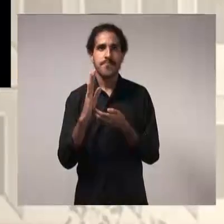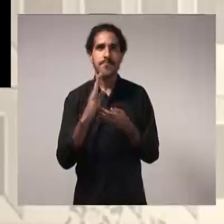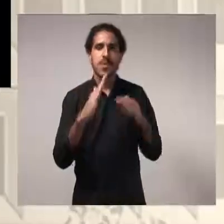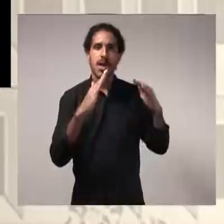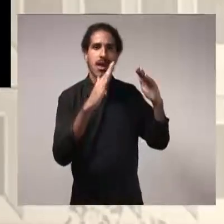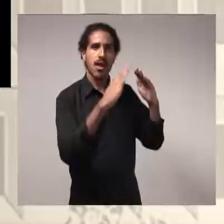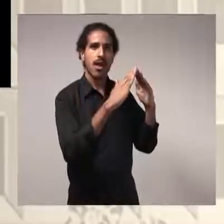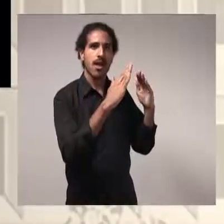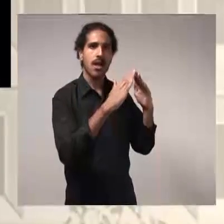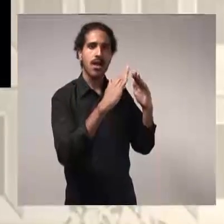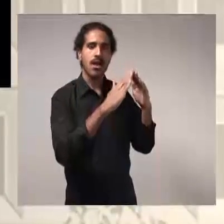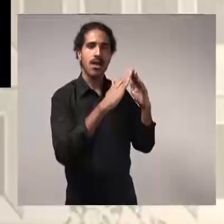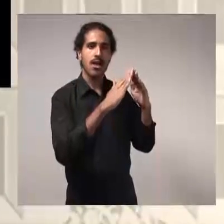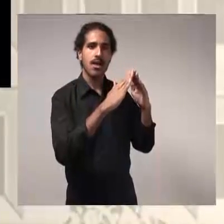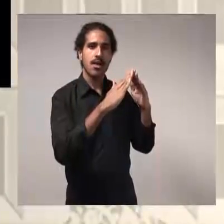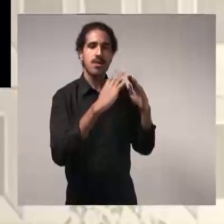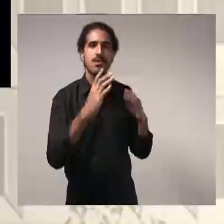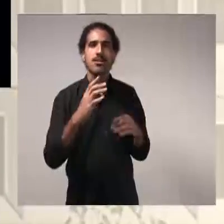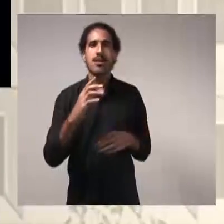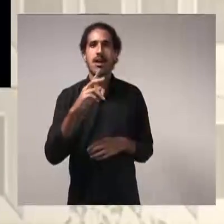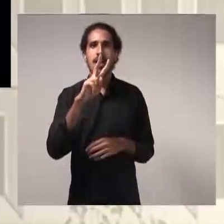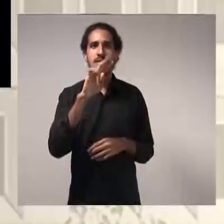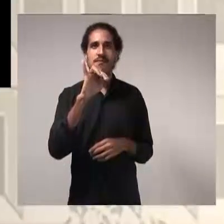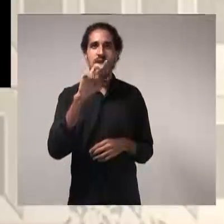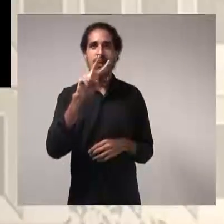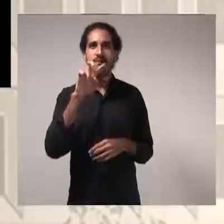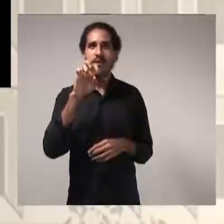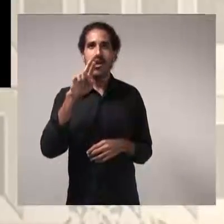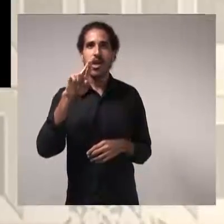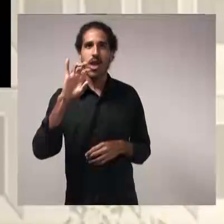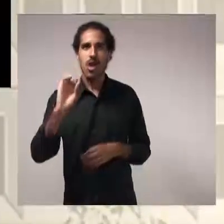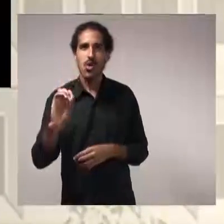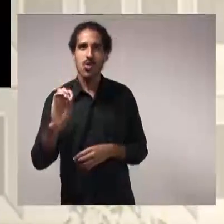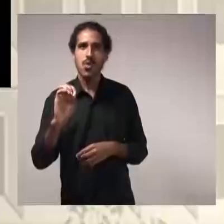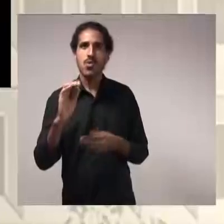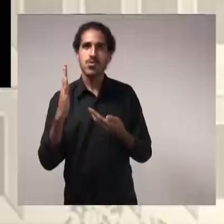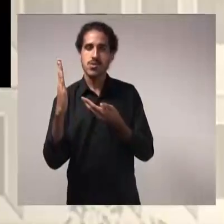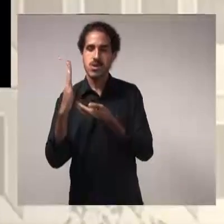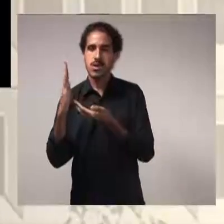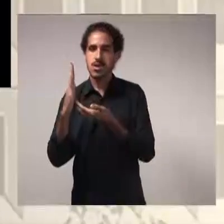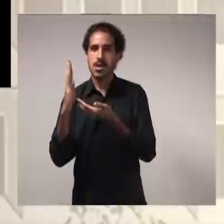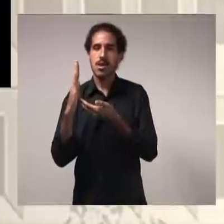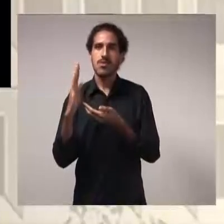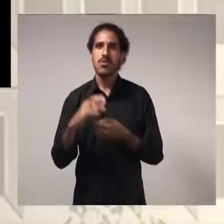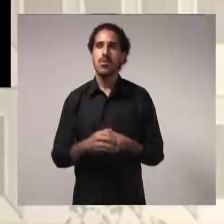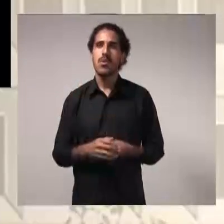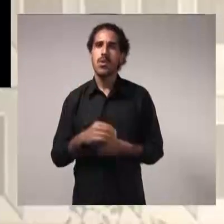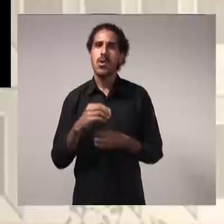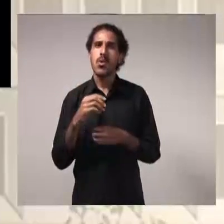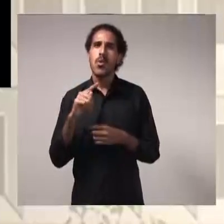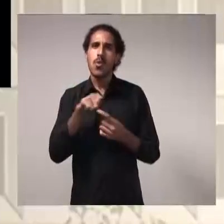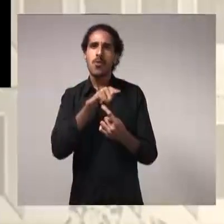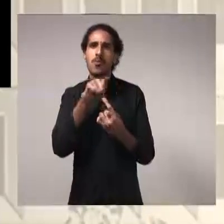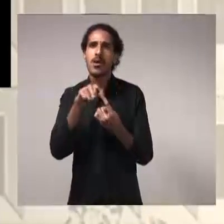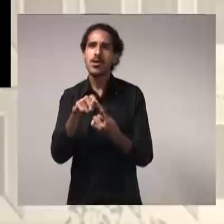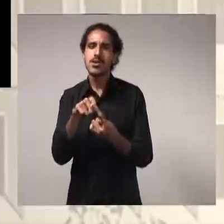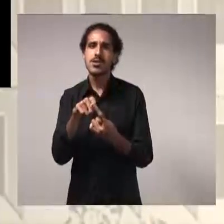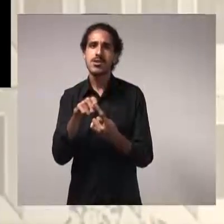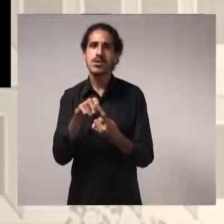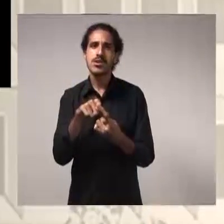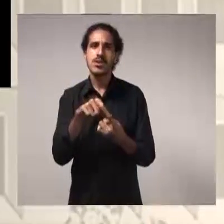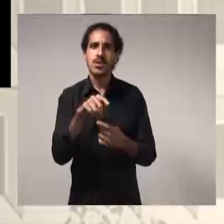um projeto desenvolvido para atender uma demanda da área